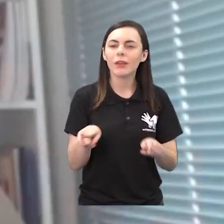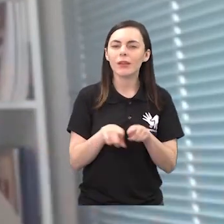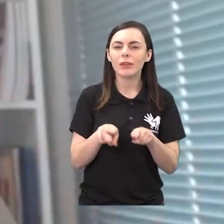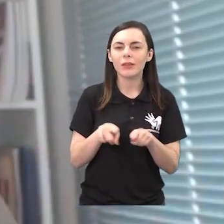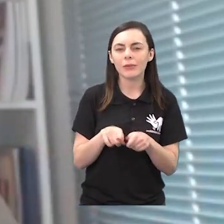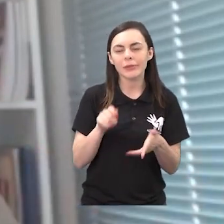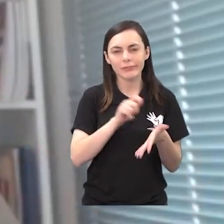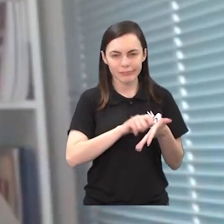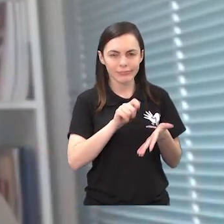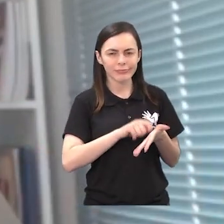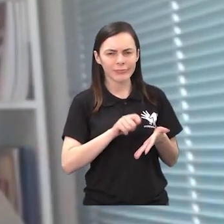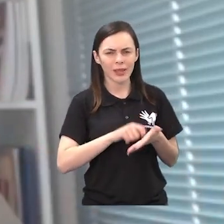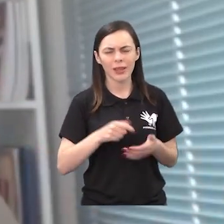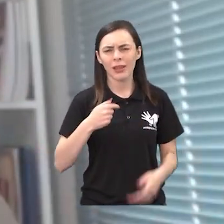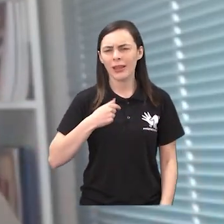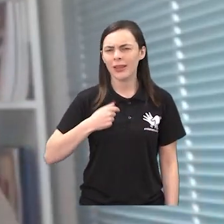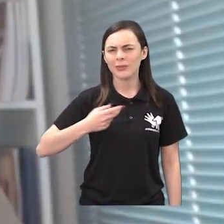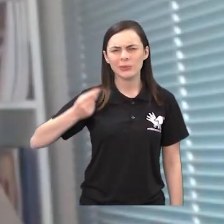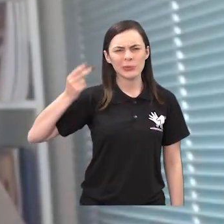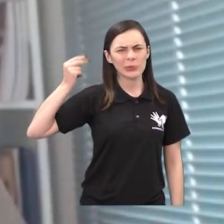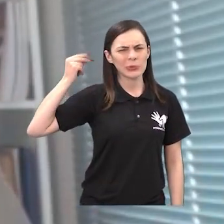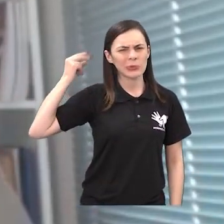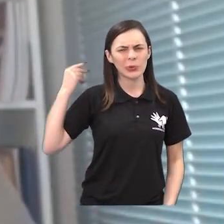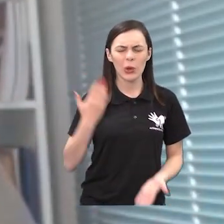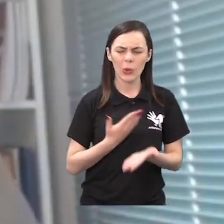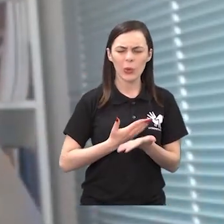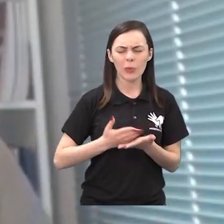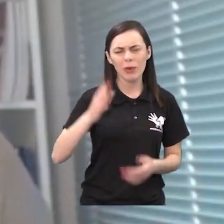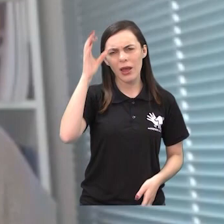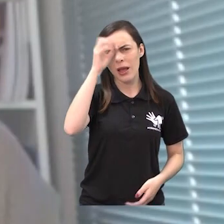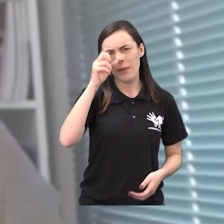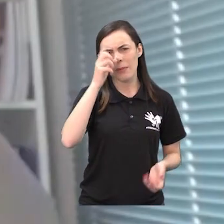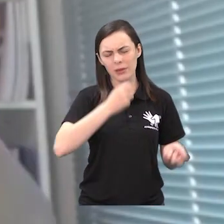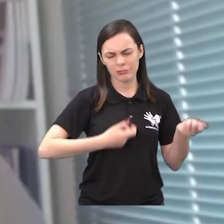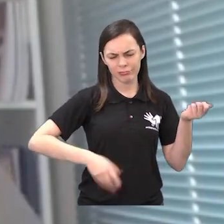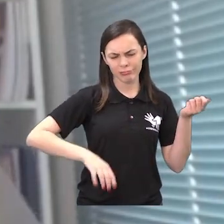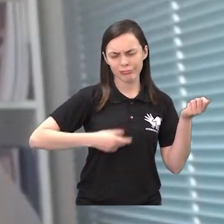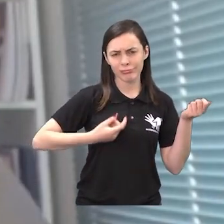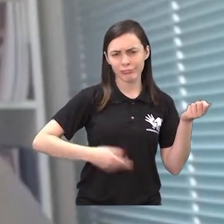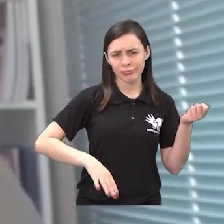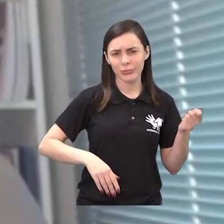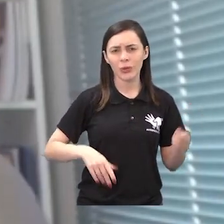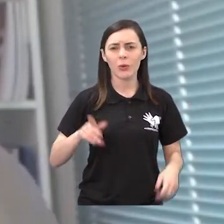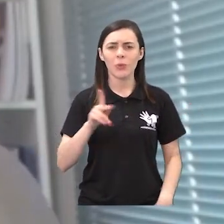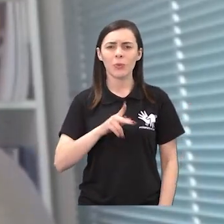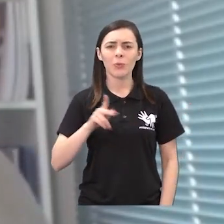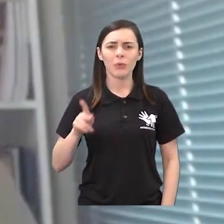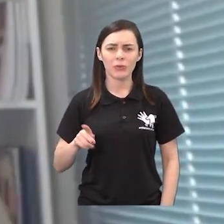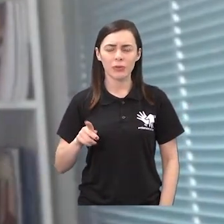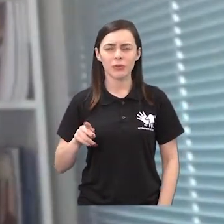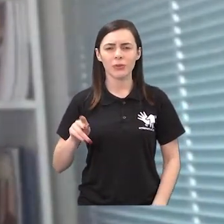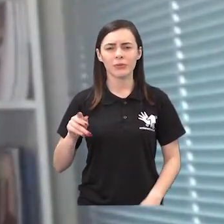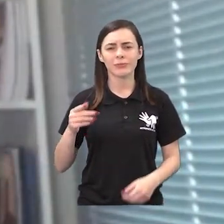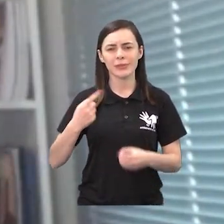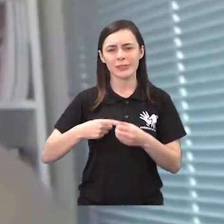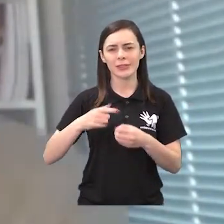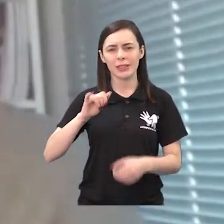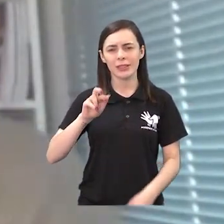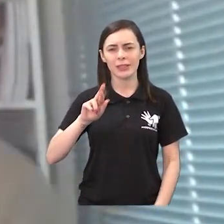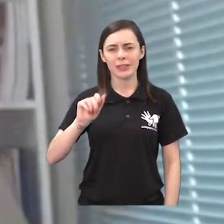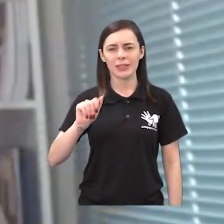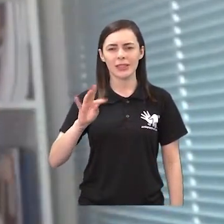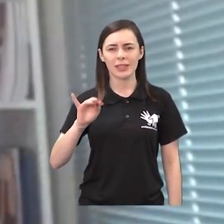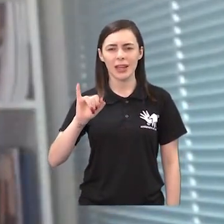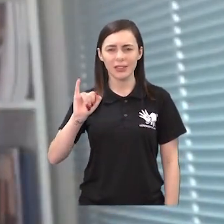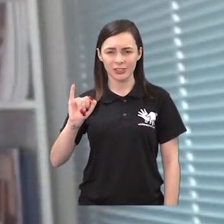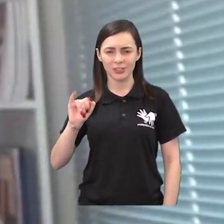também como escritora. Eu comecei muito cedo, comecei tocando violão com um professor meu de Irati, que dava